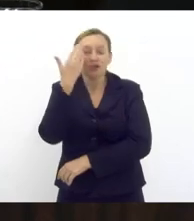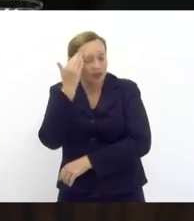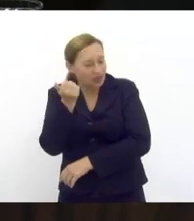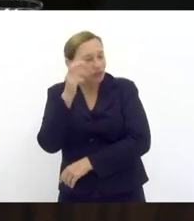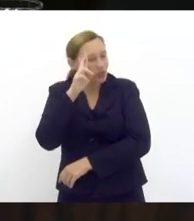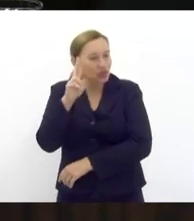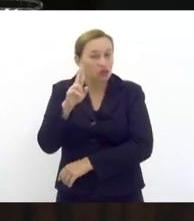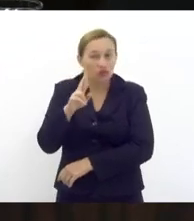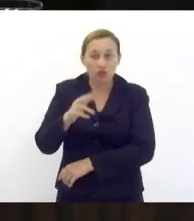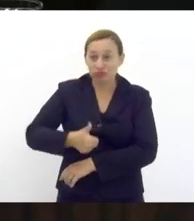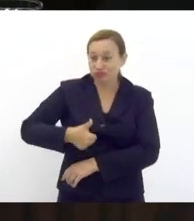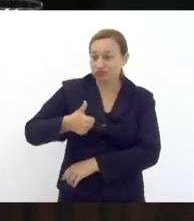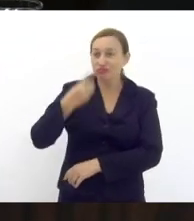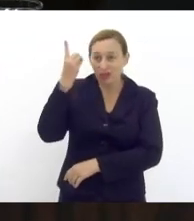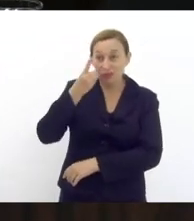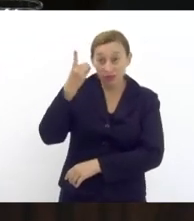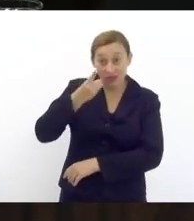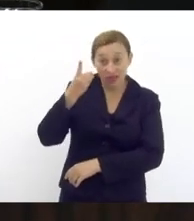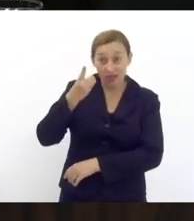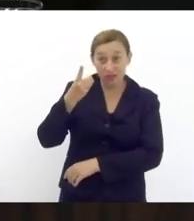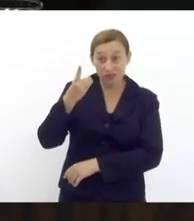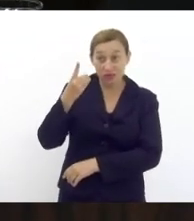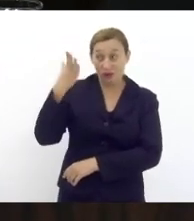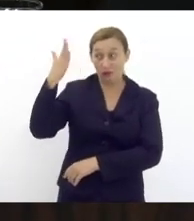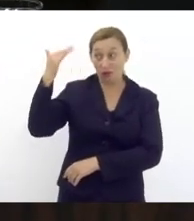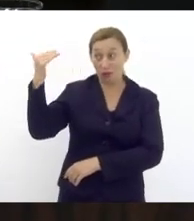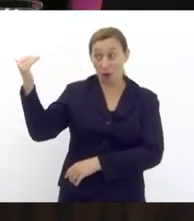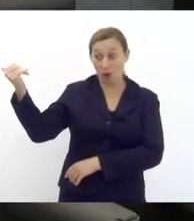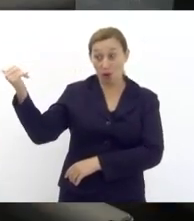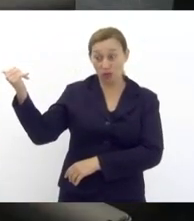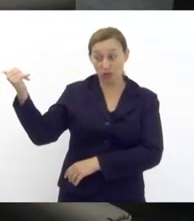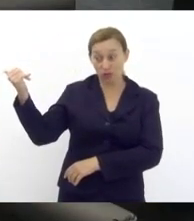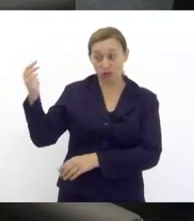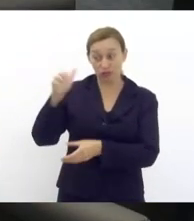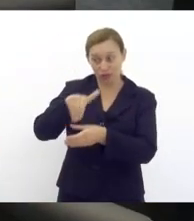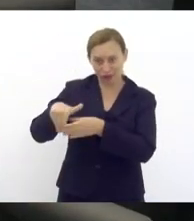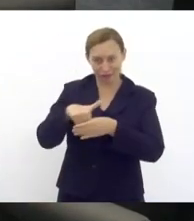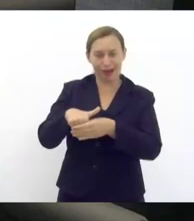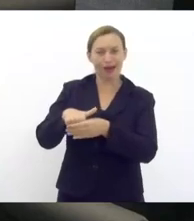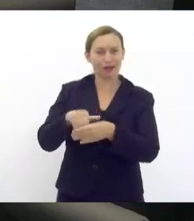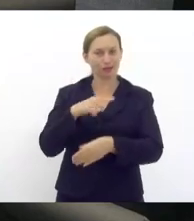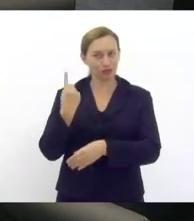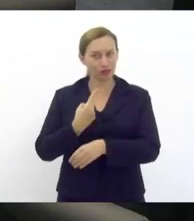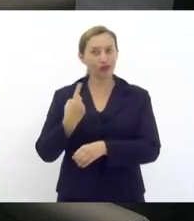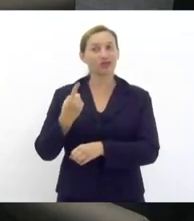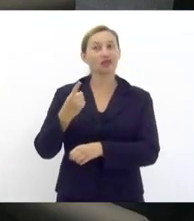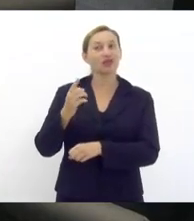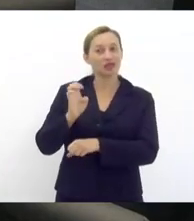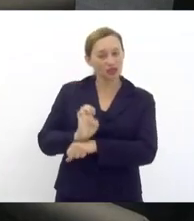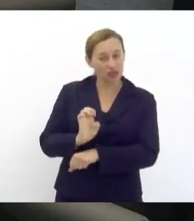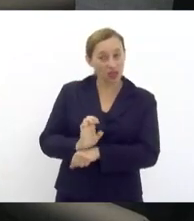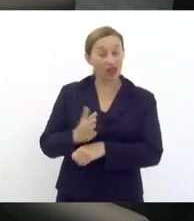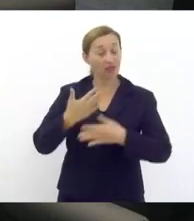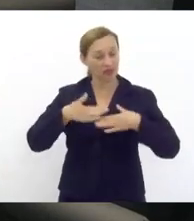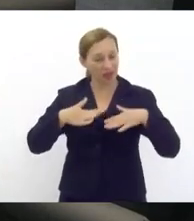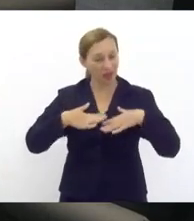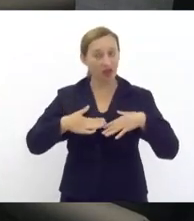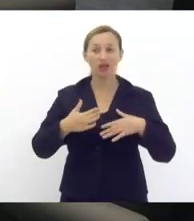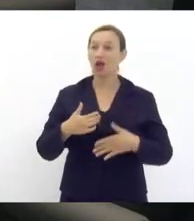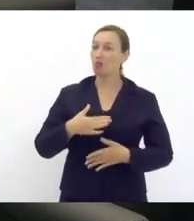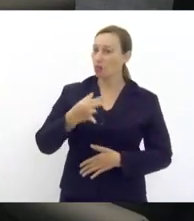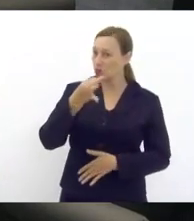um dos deputados bem votados do nosso estado. A emoção é grande, mas um degrau de cada vez. Entendeu? O meu